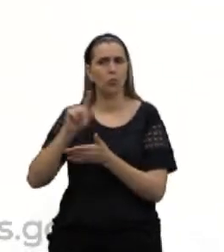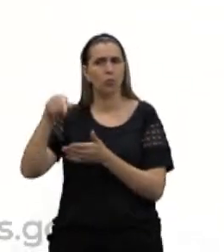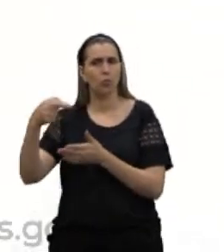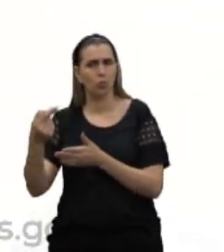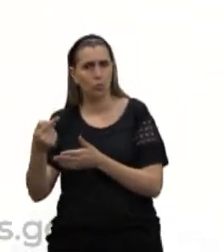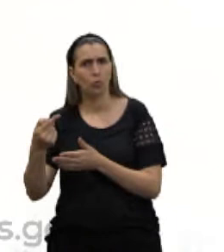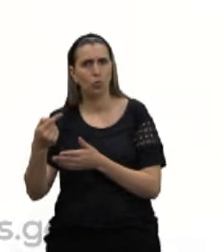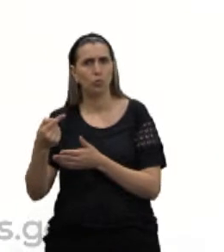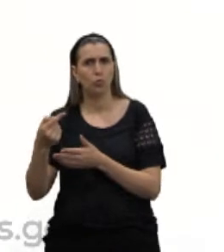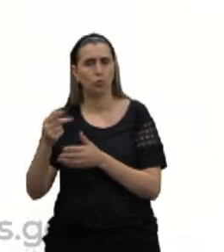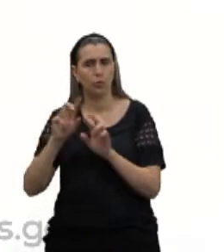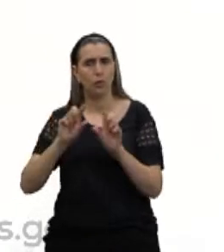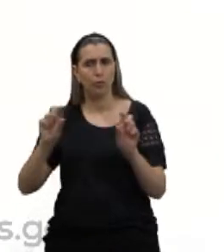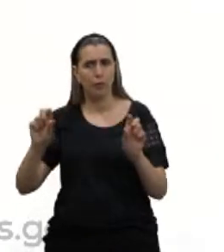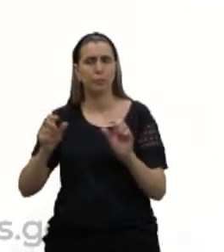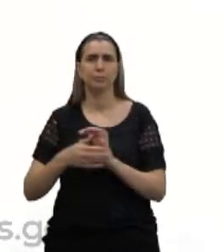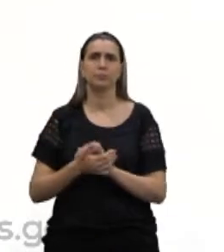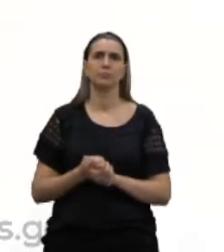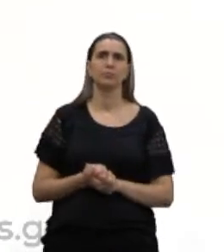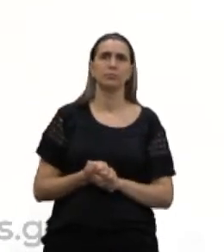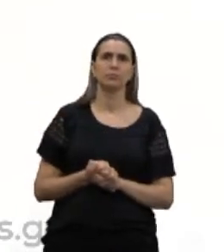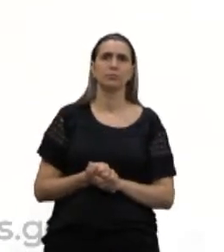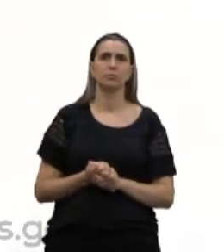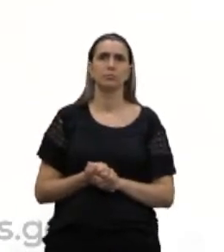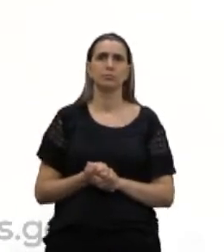mesma relação no restante da frase.